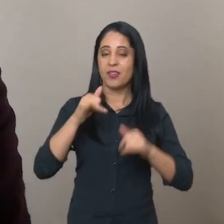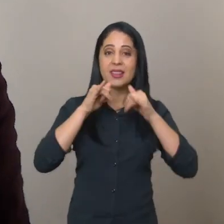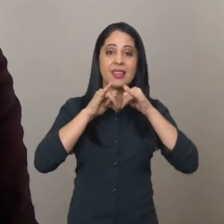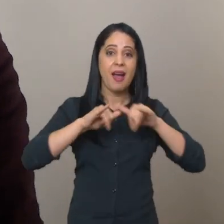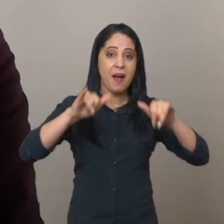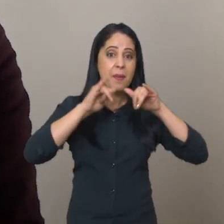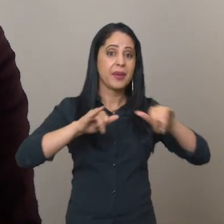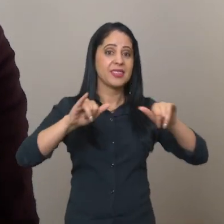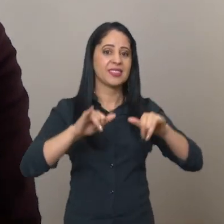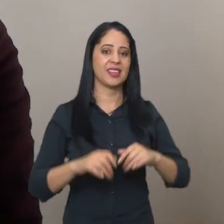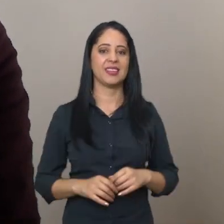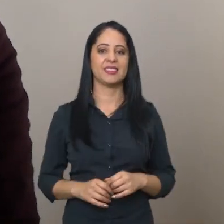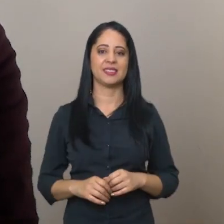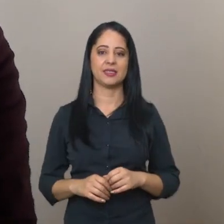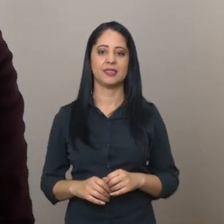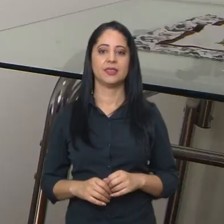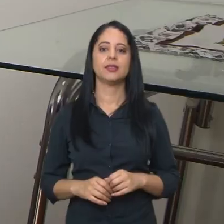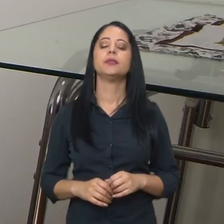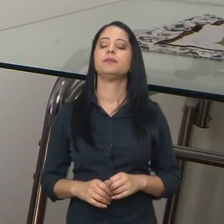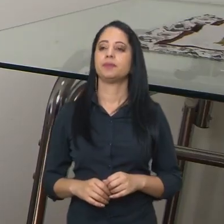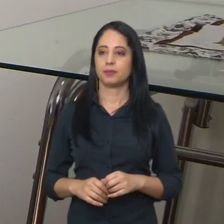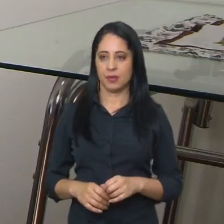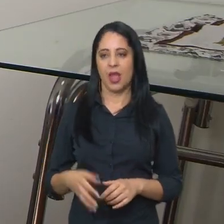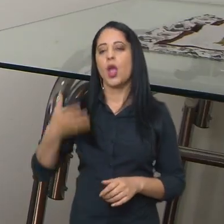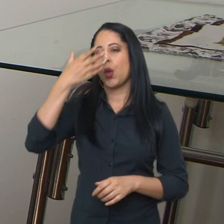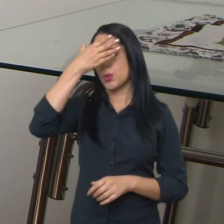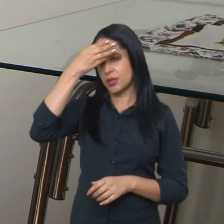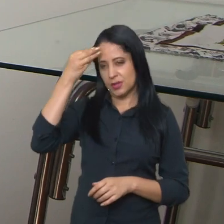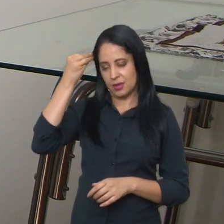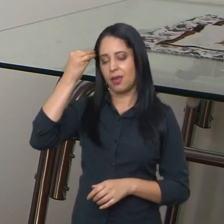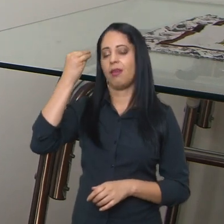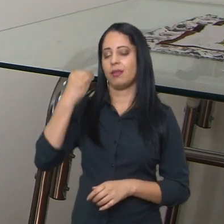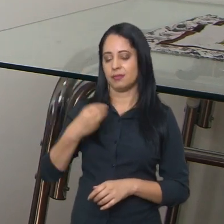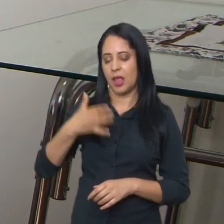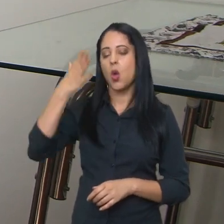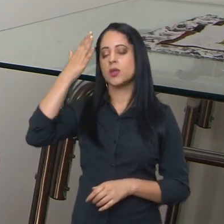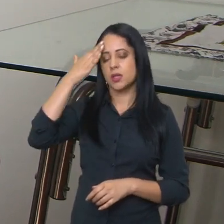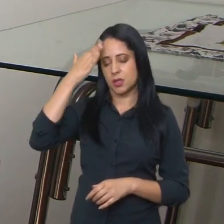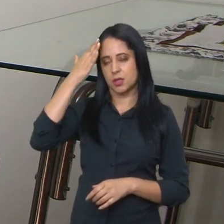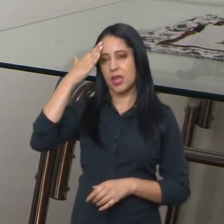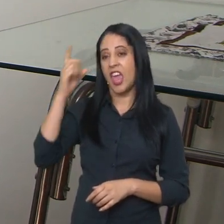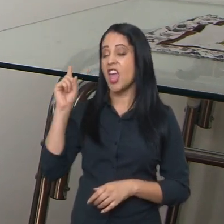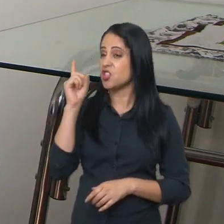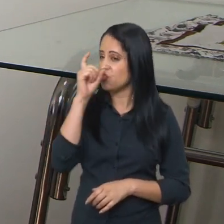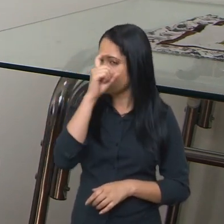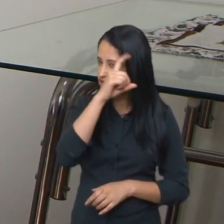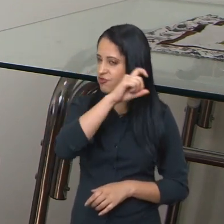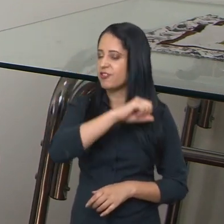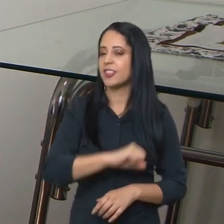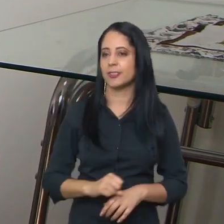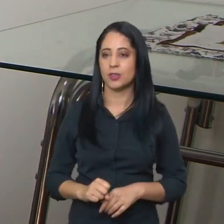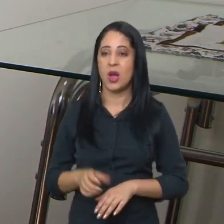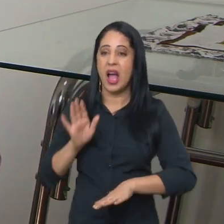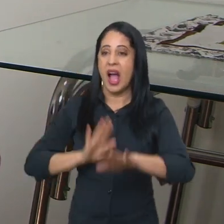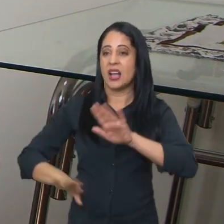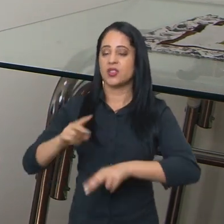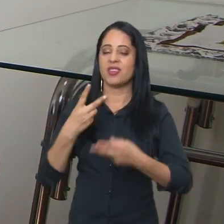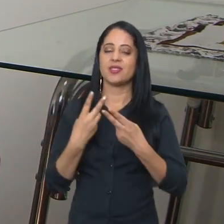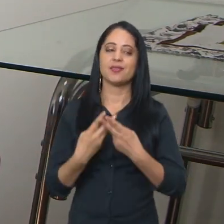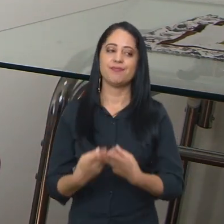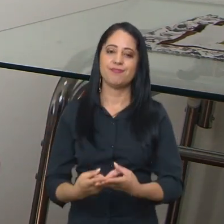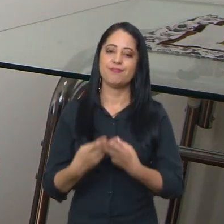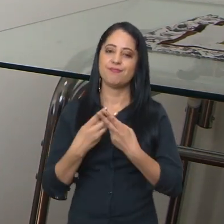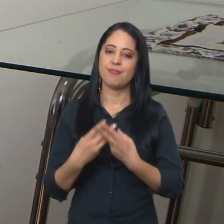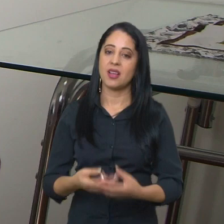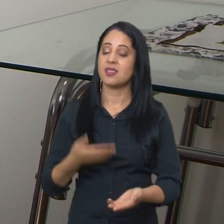têm um paciente com Alzheimer em casa. Eu sei o quanto é difícil, eu sei que às vezes a gente perde a paciência, porque a gente